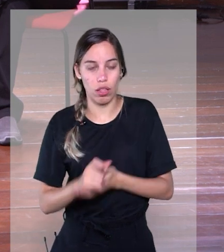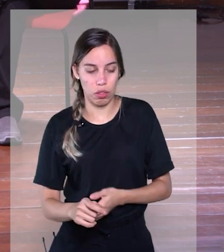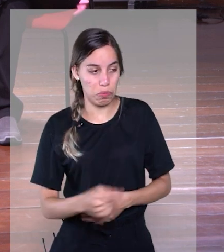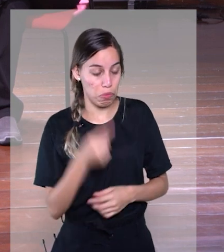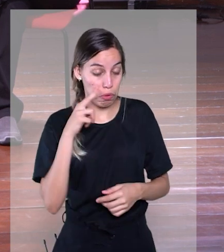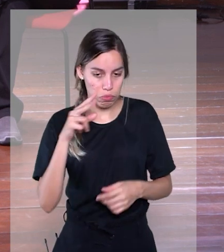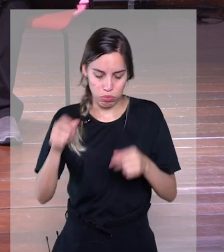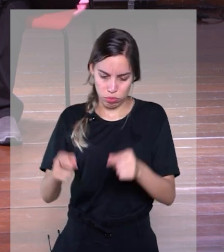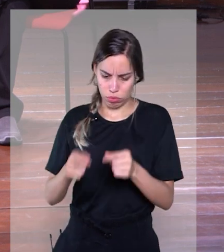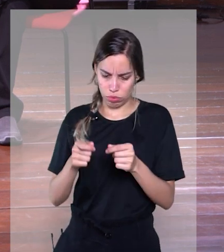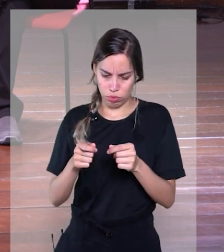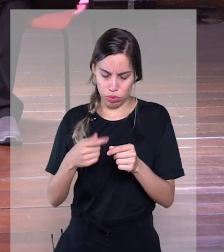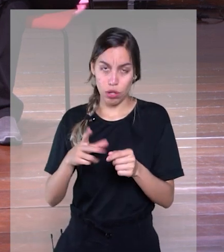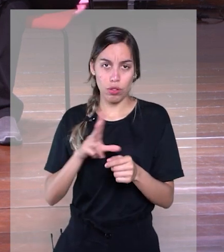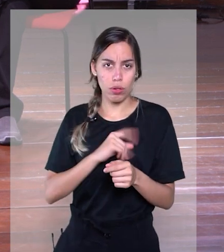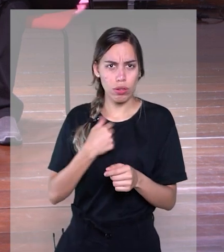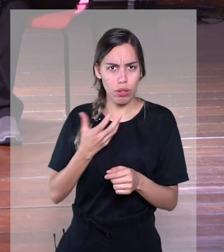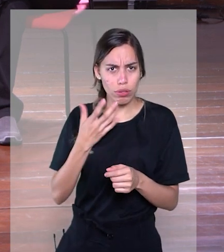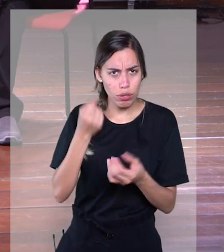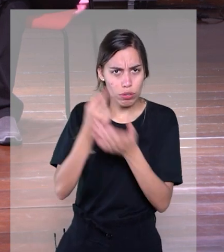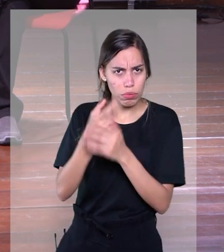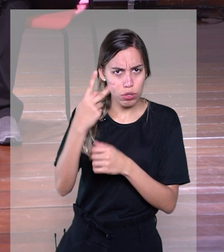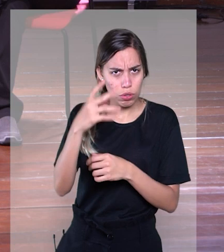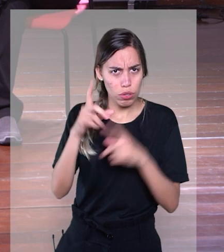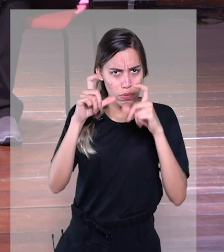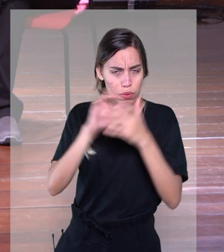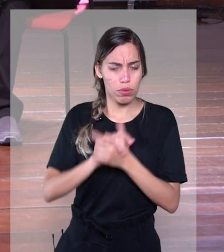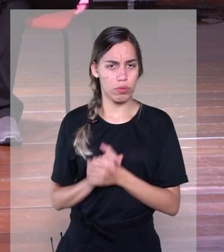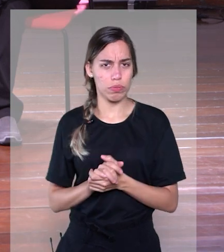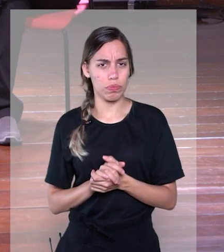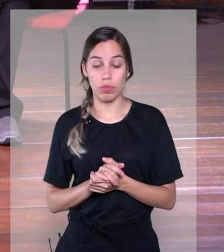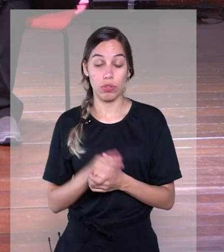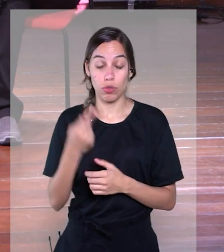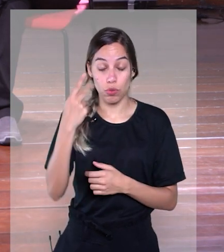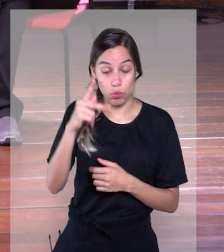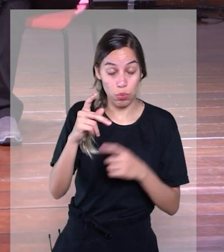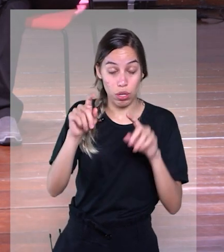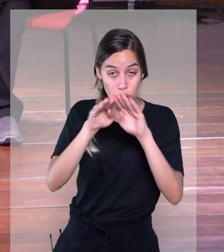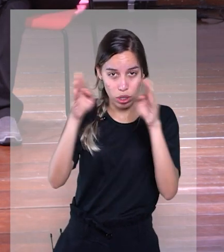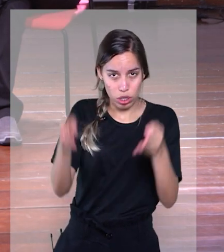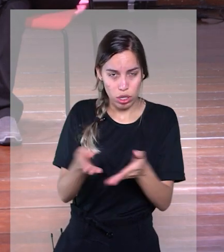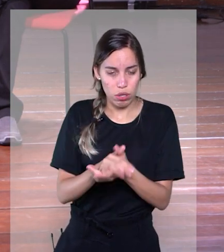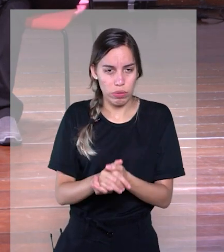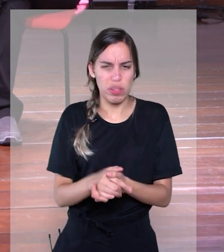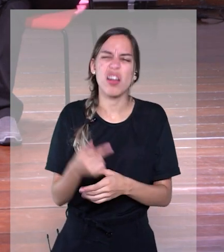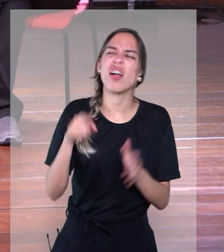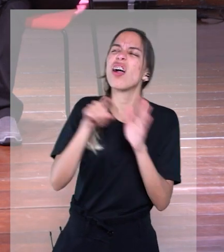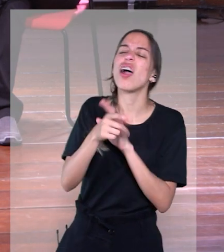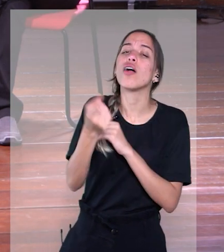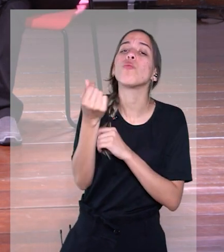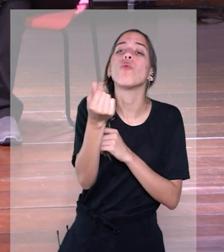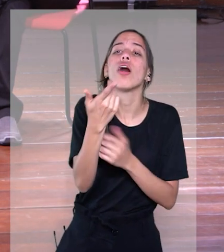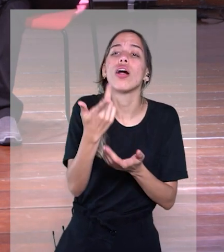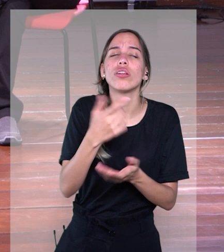dele. E aí, ele falou, não, mas quanto é que... Eu falei, quanto é que você quer? Ele falou, não